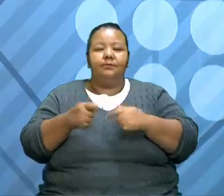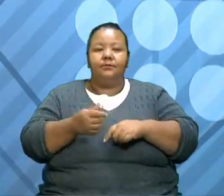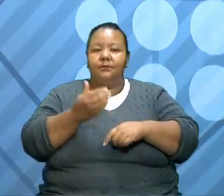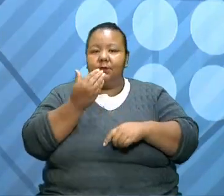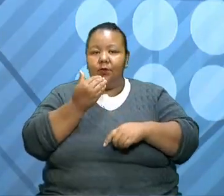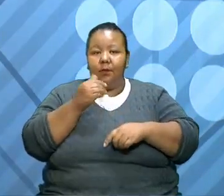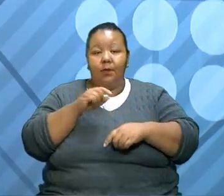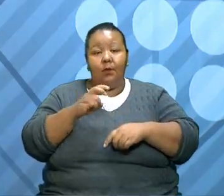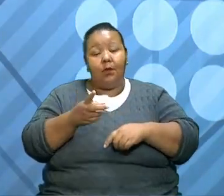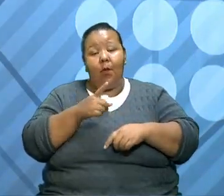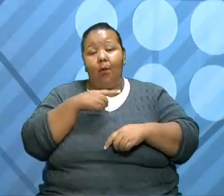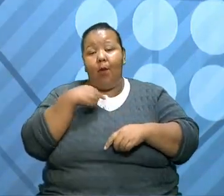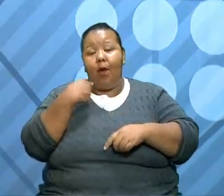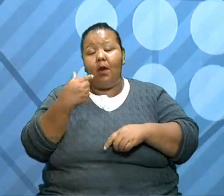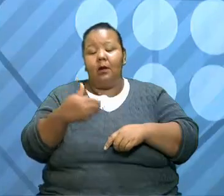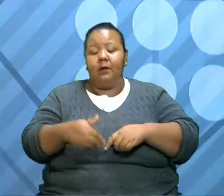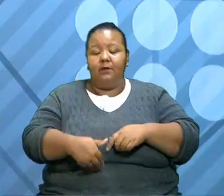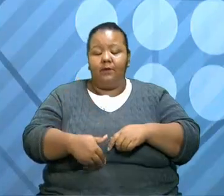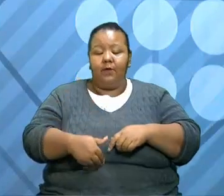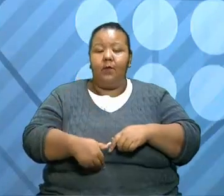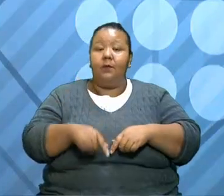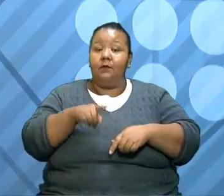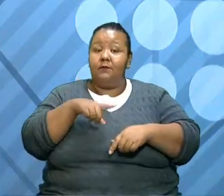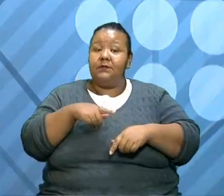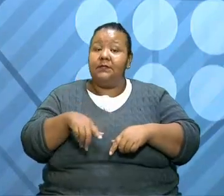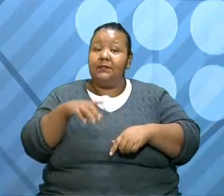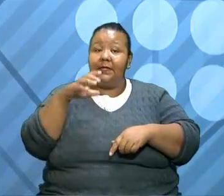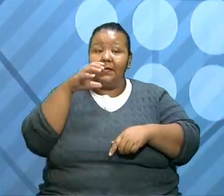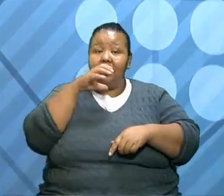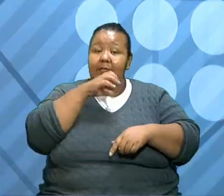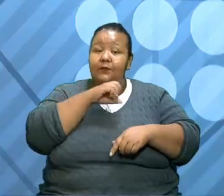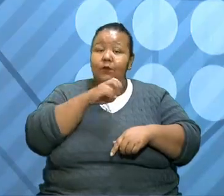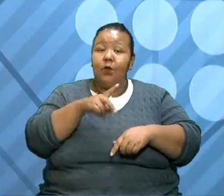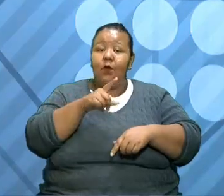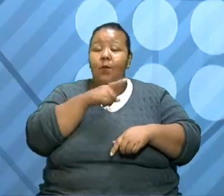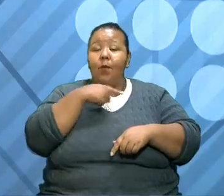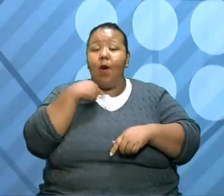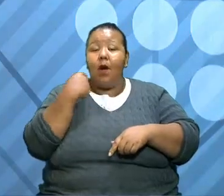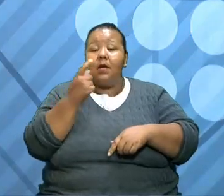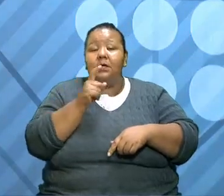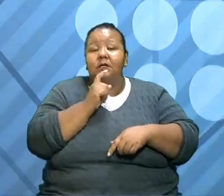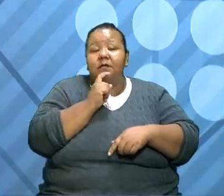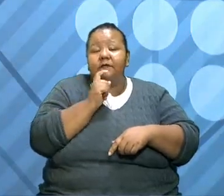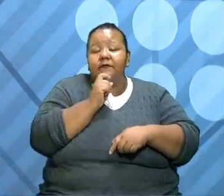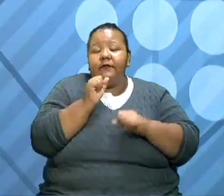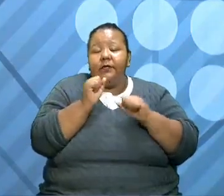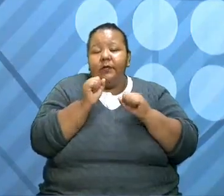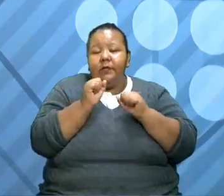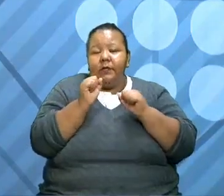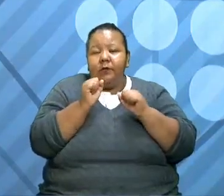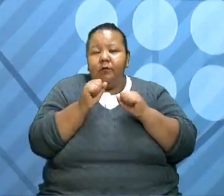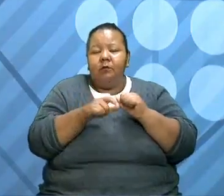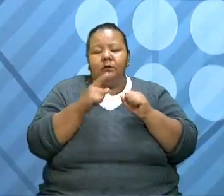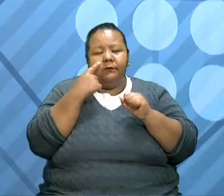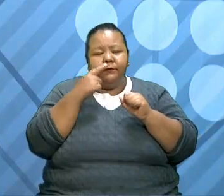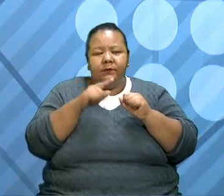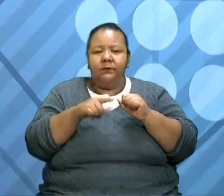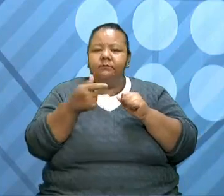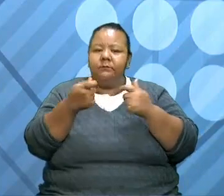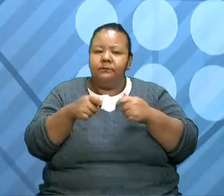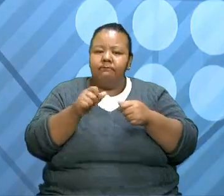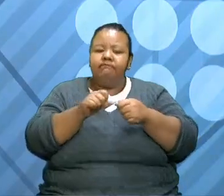senão você morre de fome. Você tem que se manter aquecido, senão você vai morrer de frio. Então, você suprindo